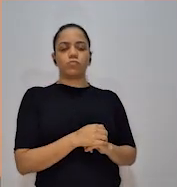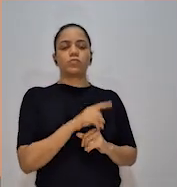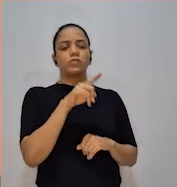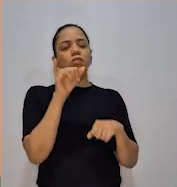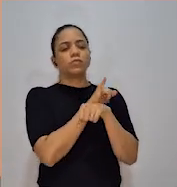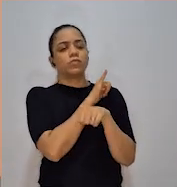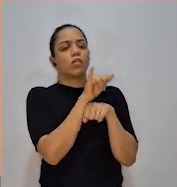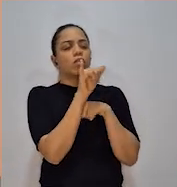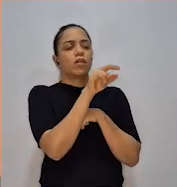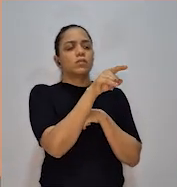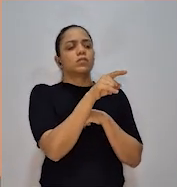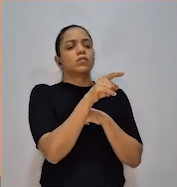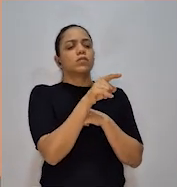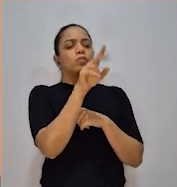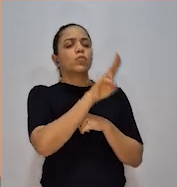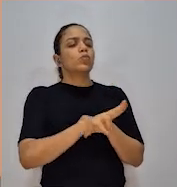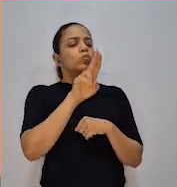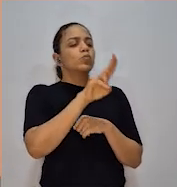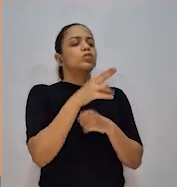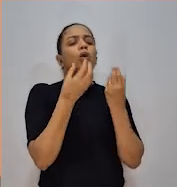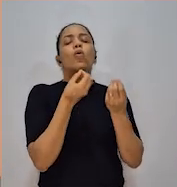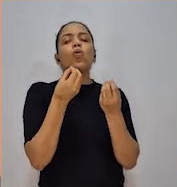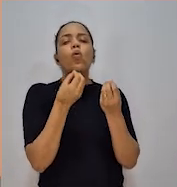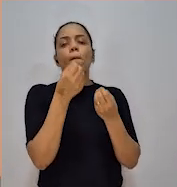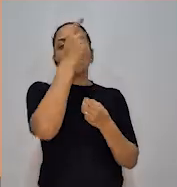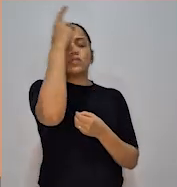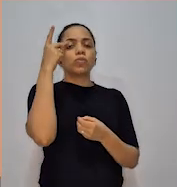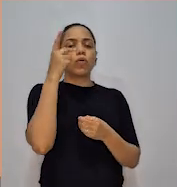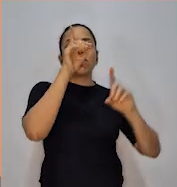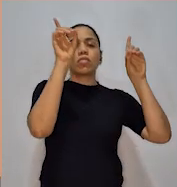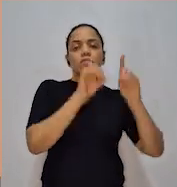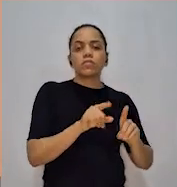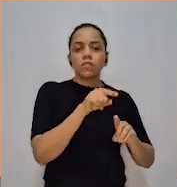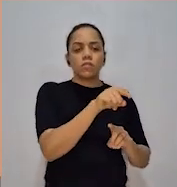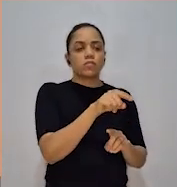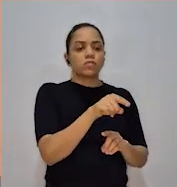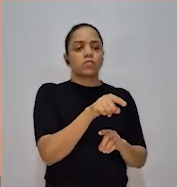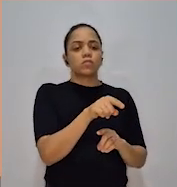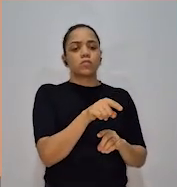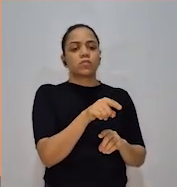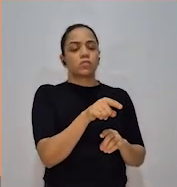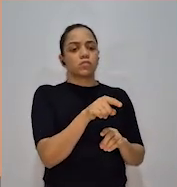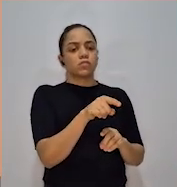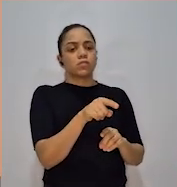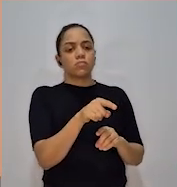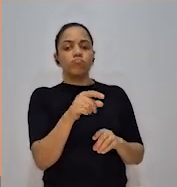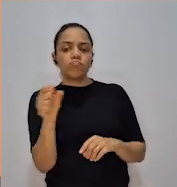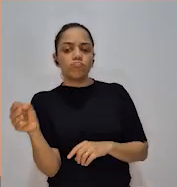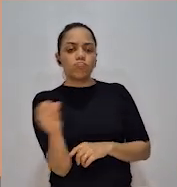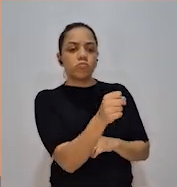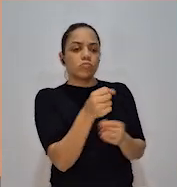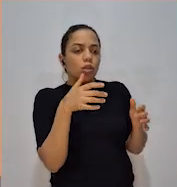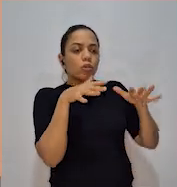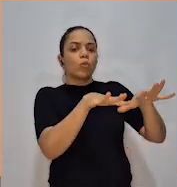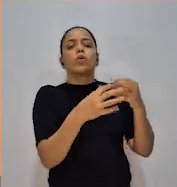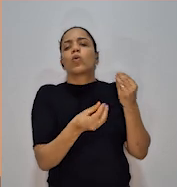estratégias vocês têm utilizado para fazer uma integração de pessoas com deficiência nas organizações de vocês? Vocês têm buscado fazer